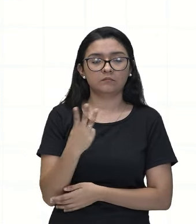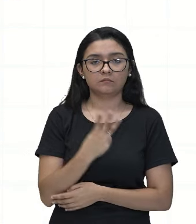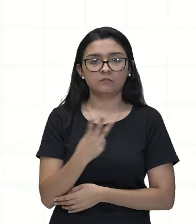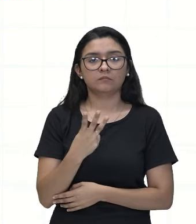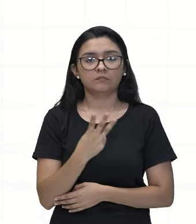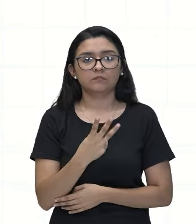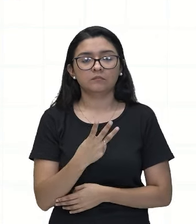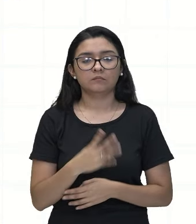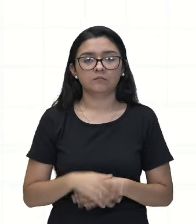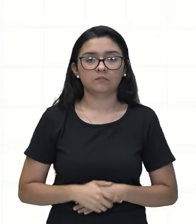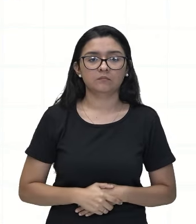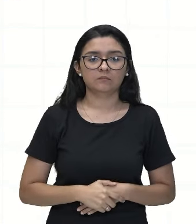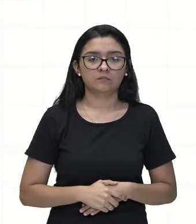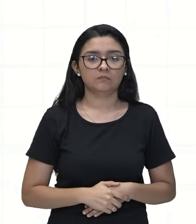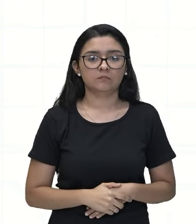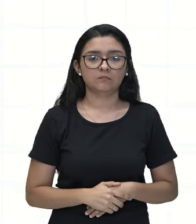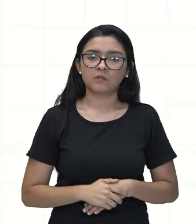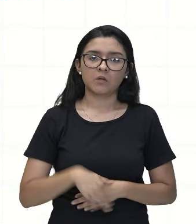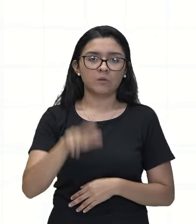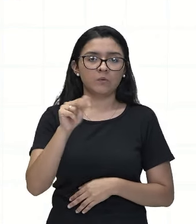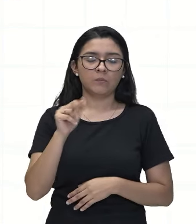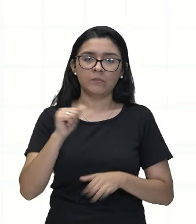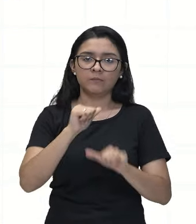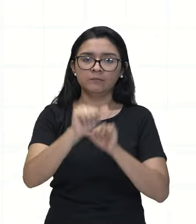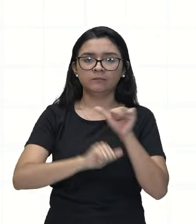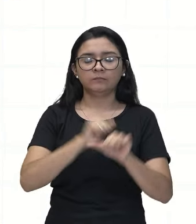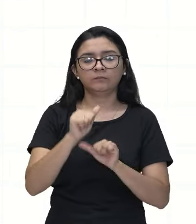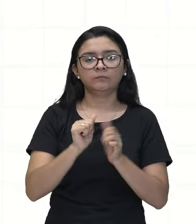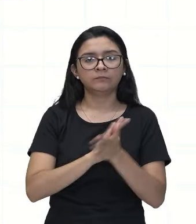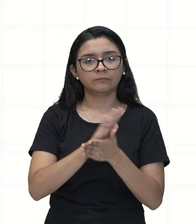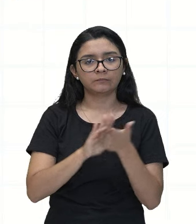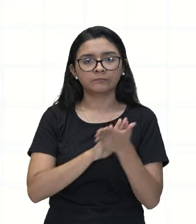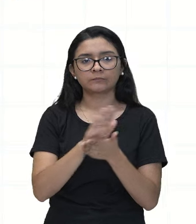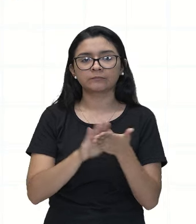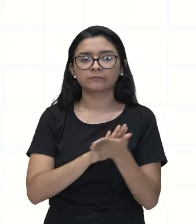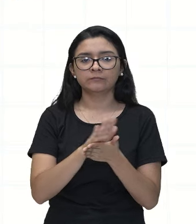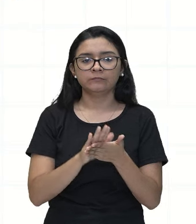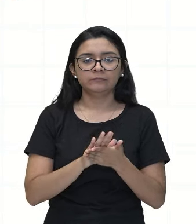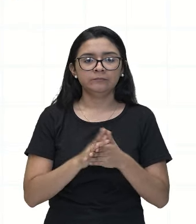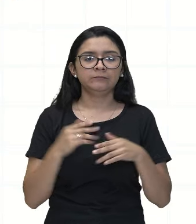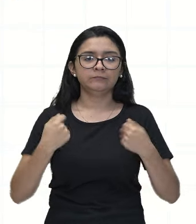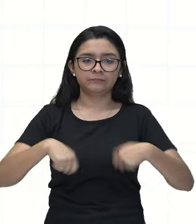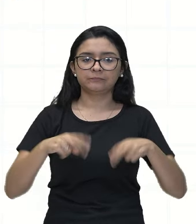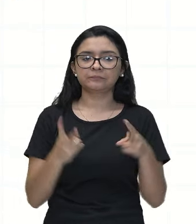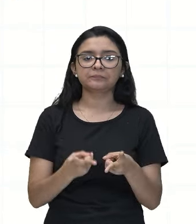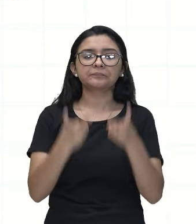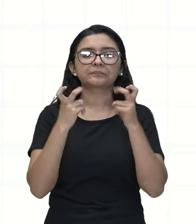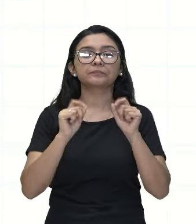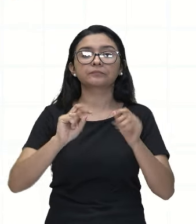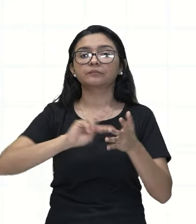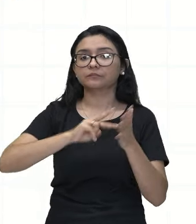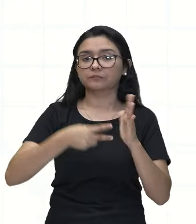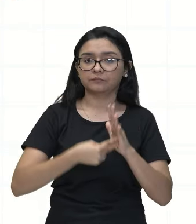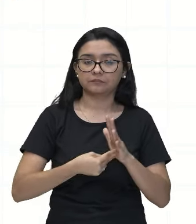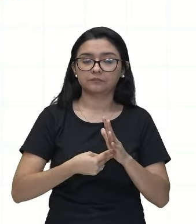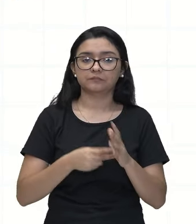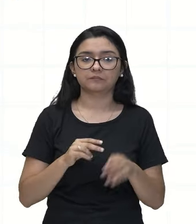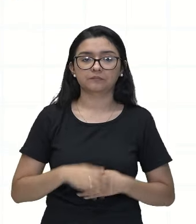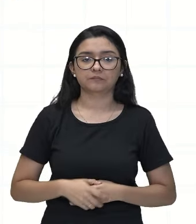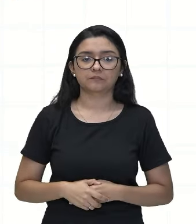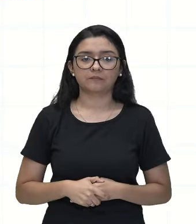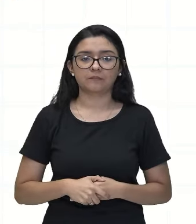né sem fazer nenhum tipo de modificação nele certo observando sempre a questão do sentido